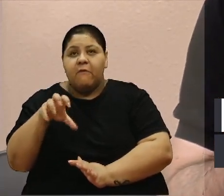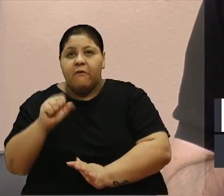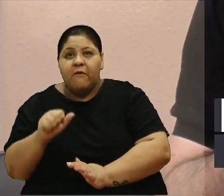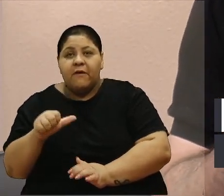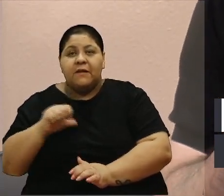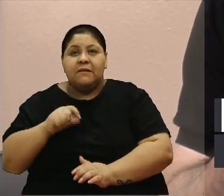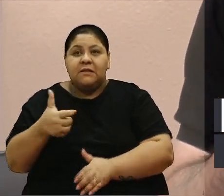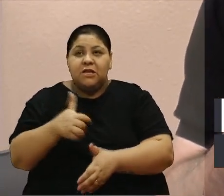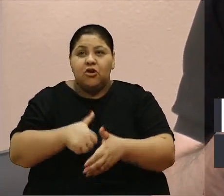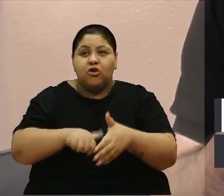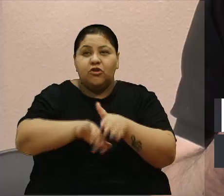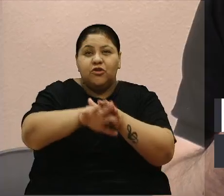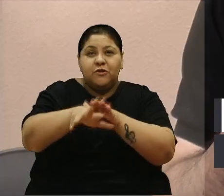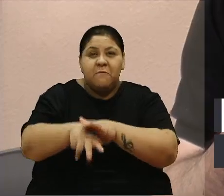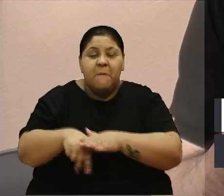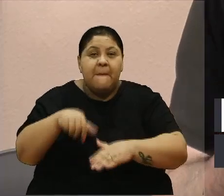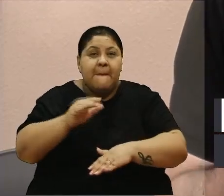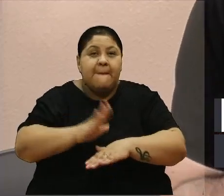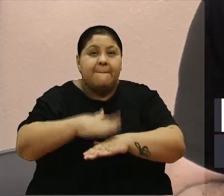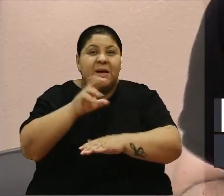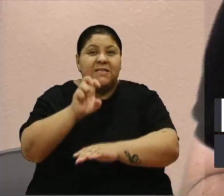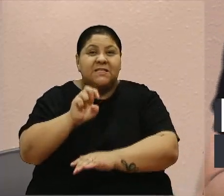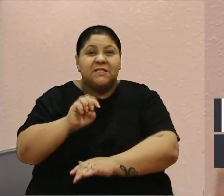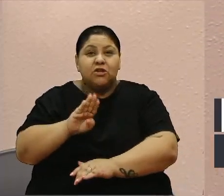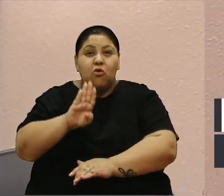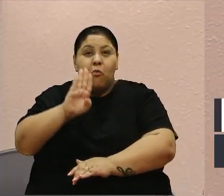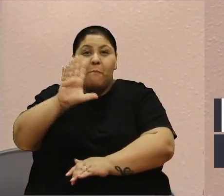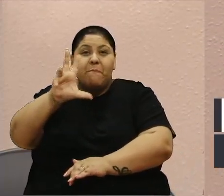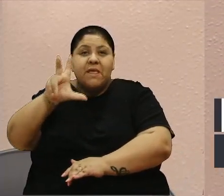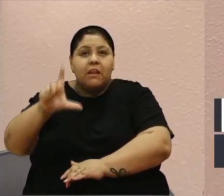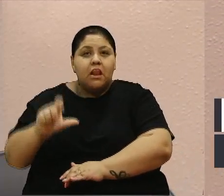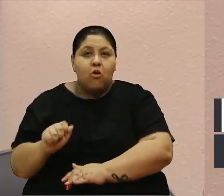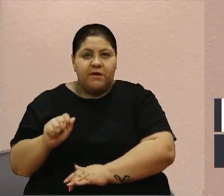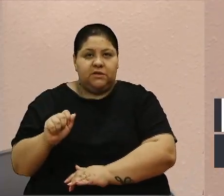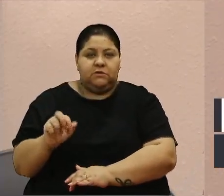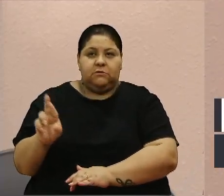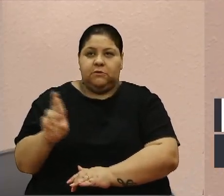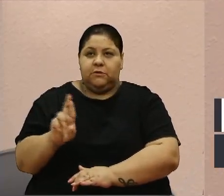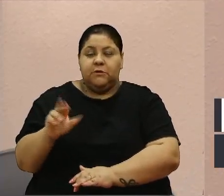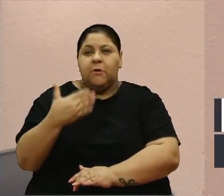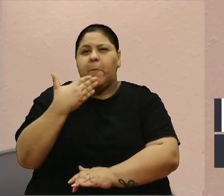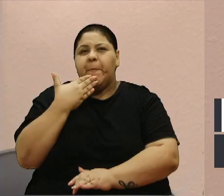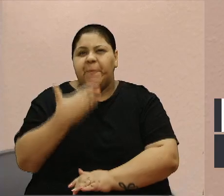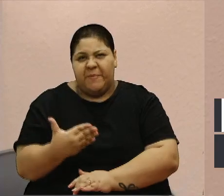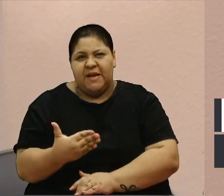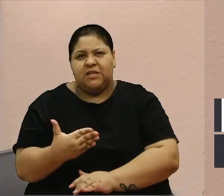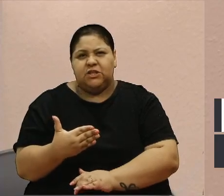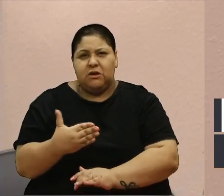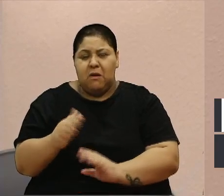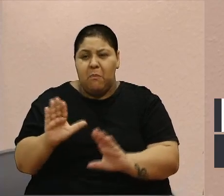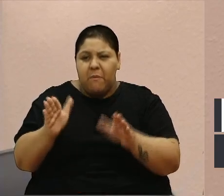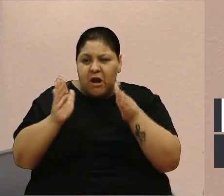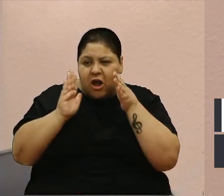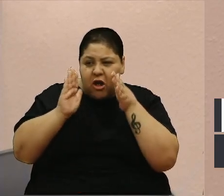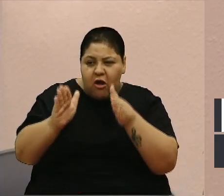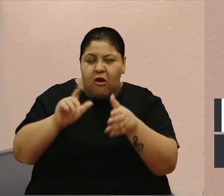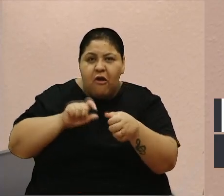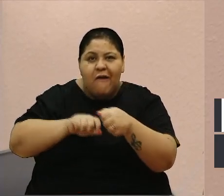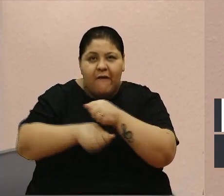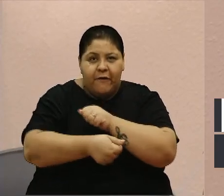5 bilhões. Bilhões. A gente pede para se atentar no